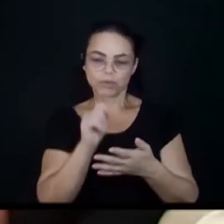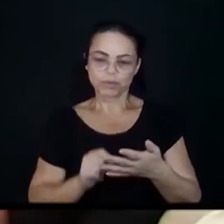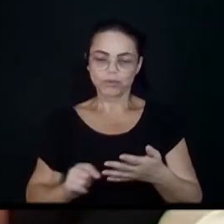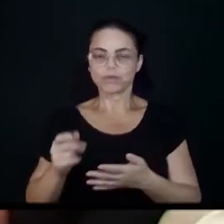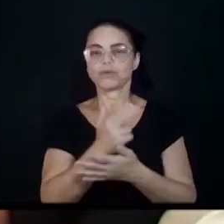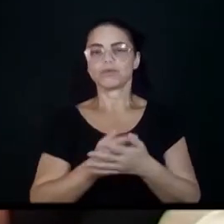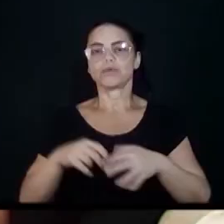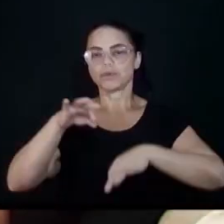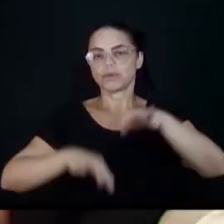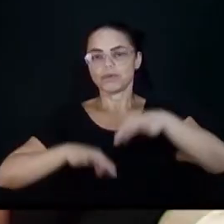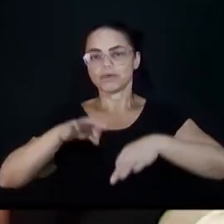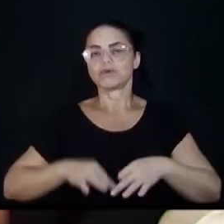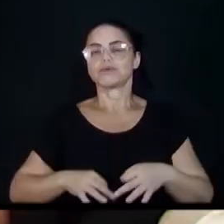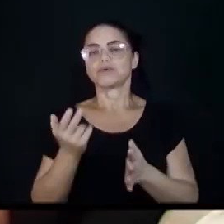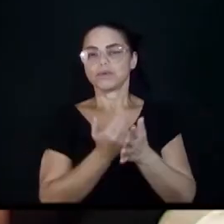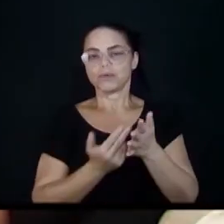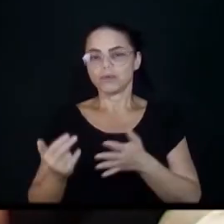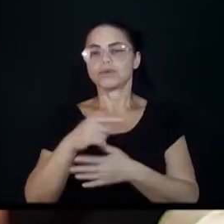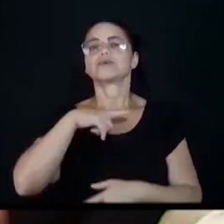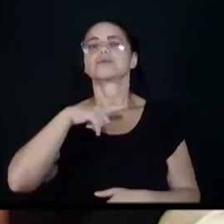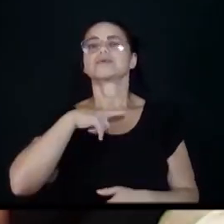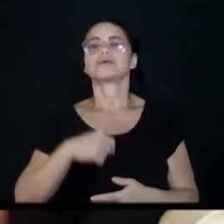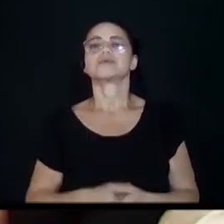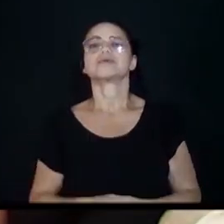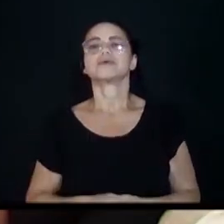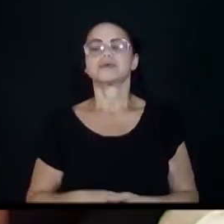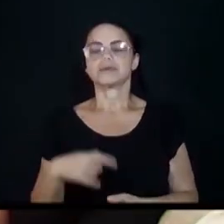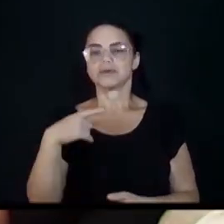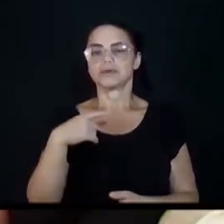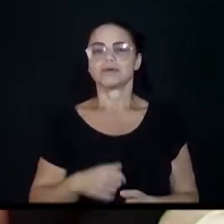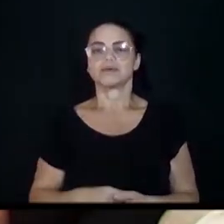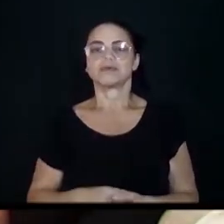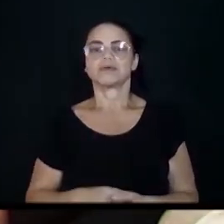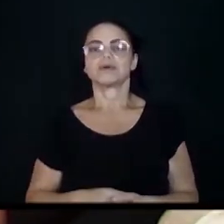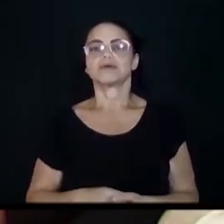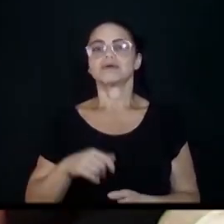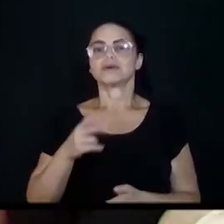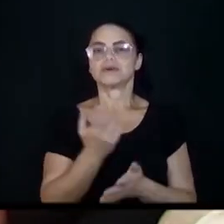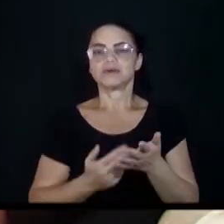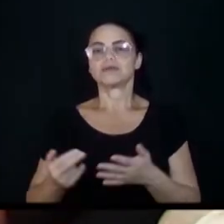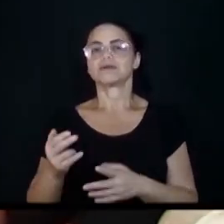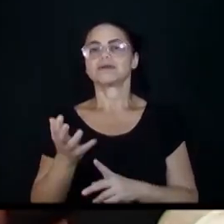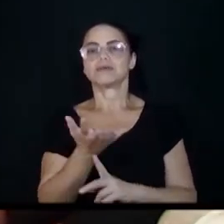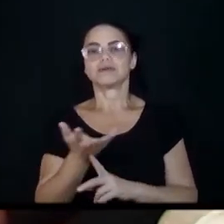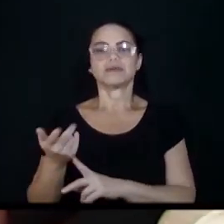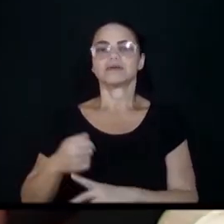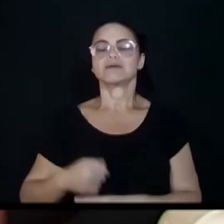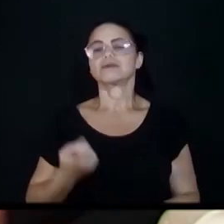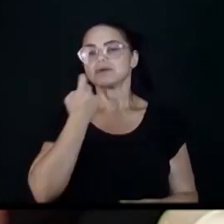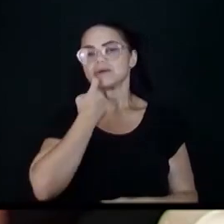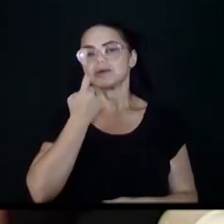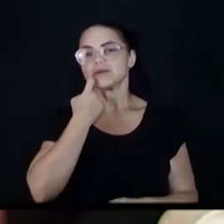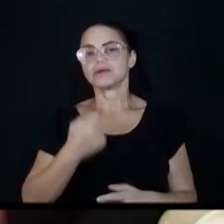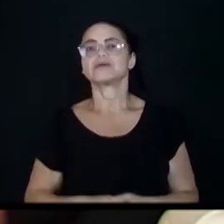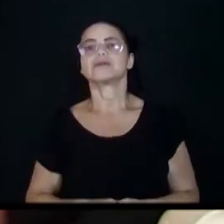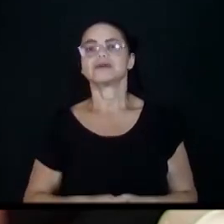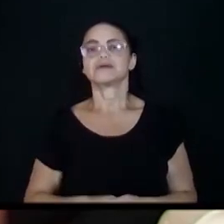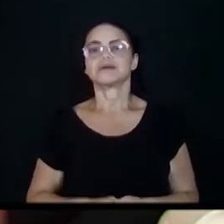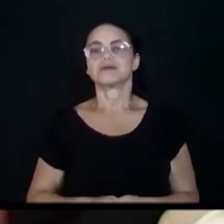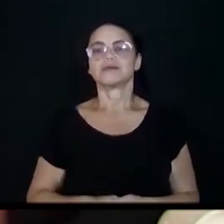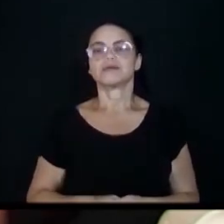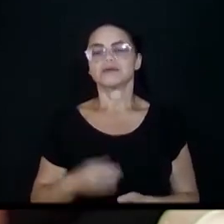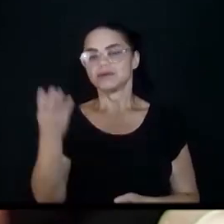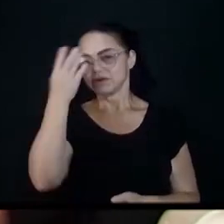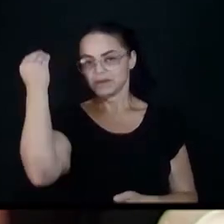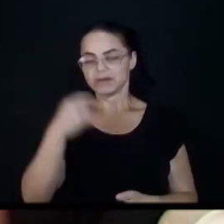pintura? A gente tem uma de artes e sexta a gente tem outra que eu não sei, eu esqueci o nome. E o que